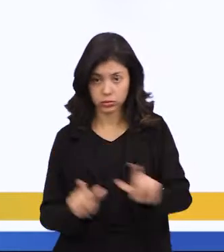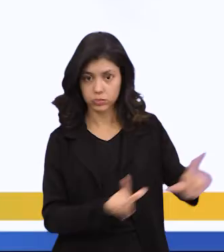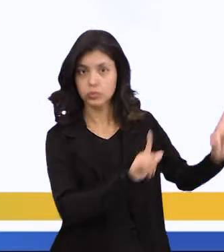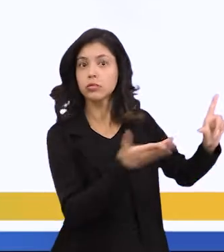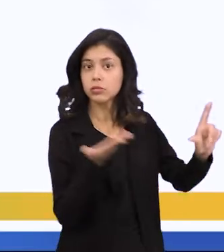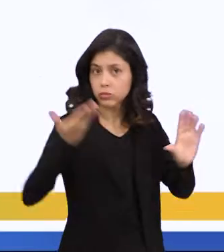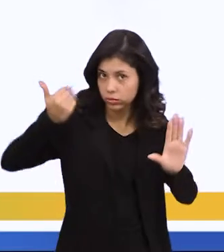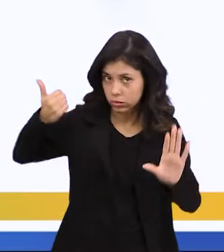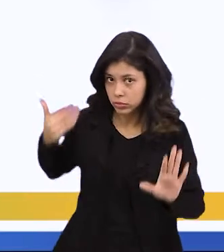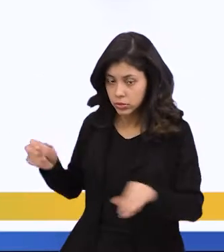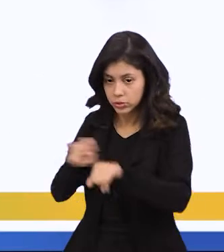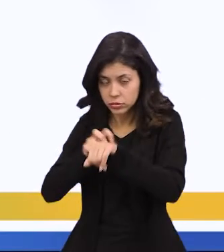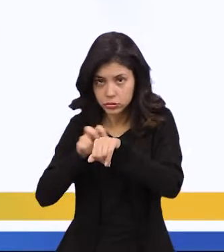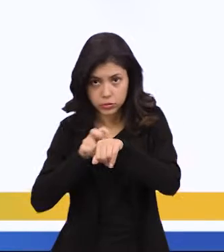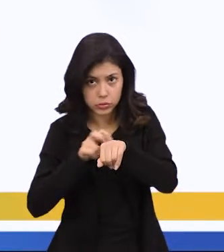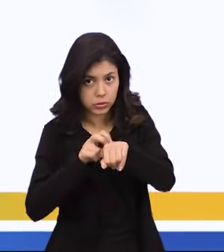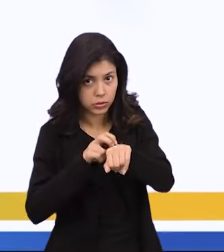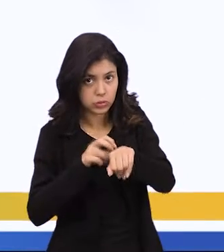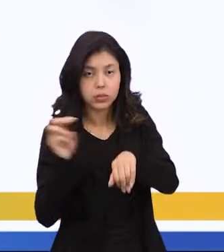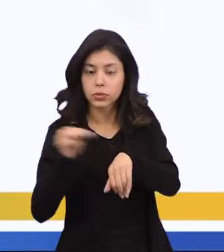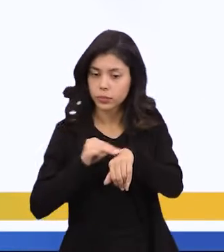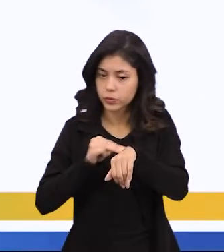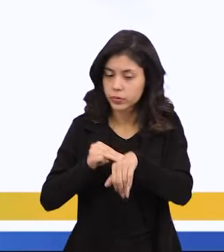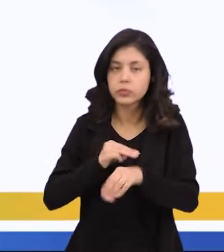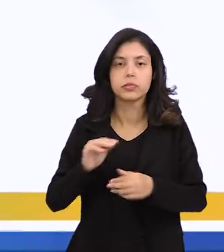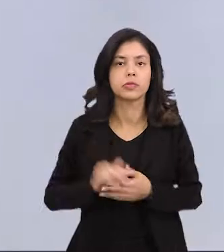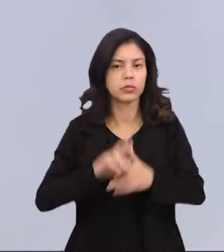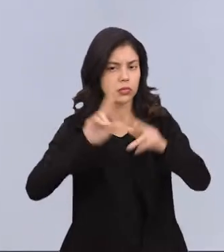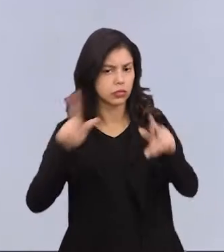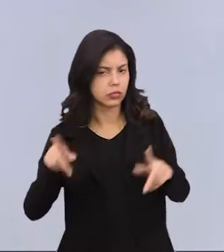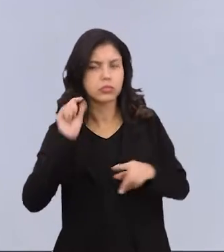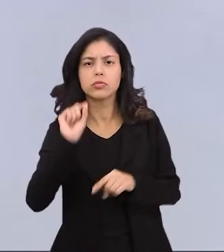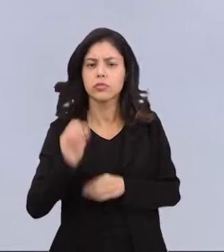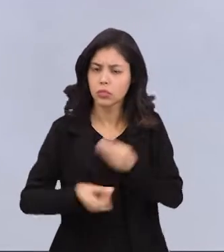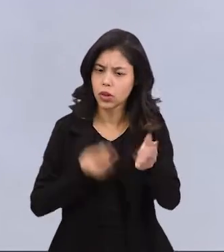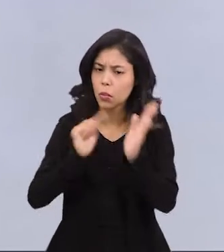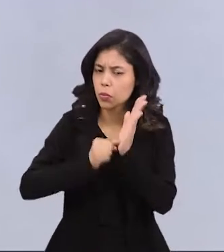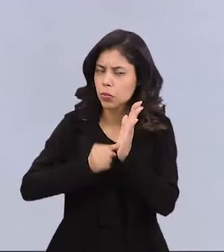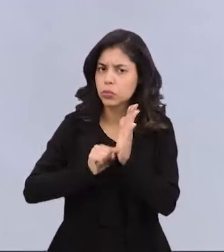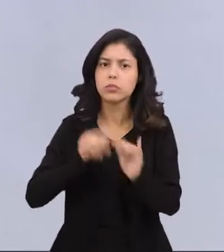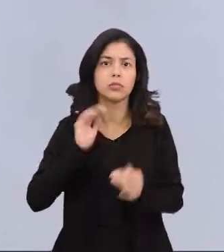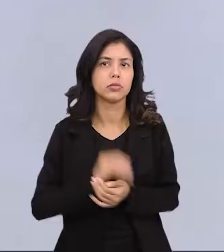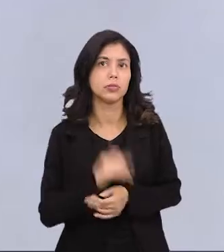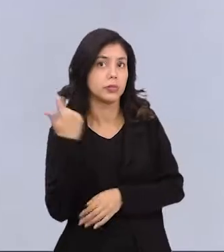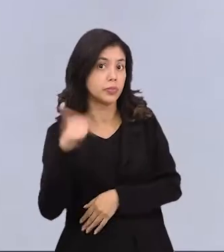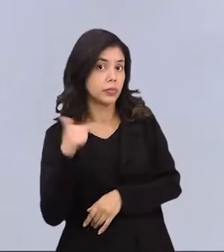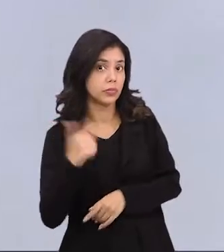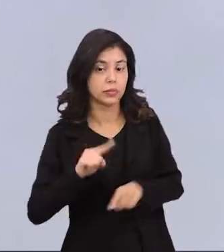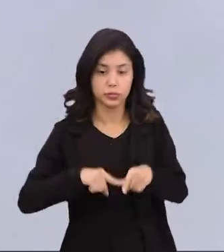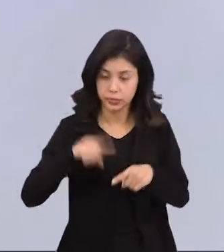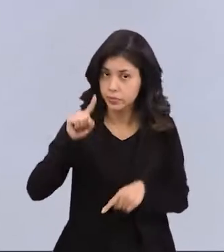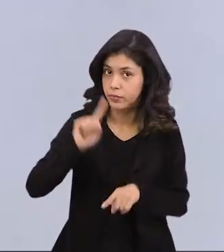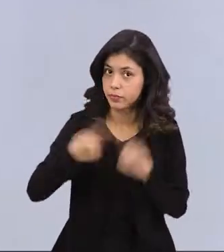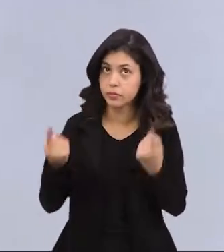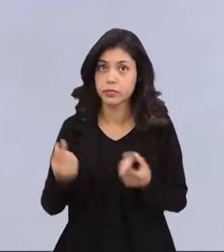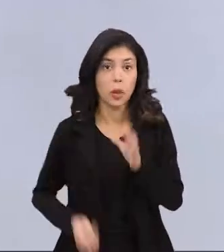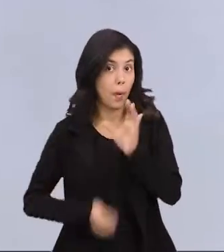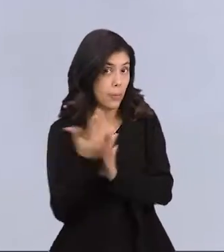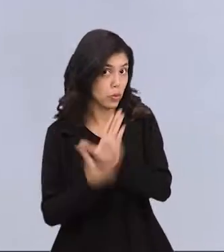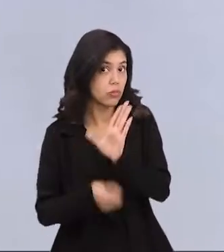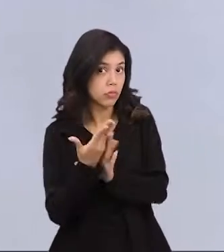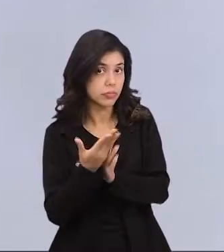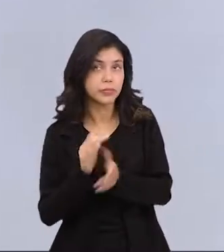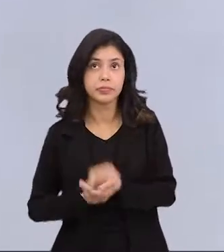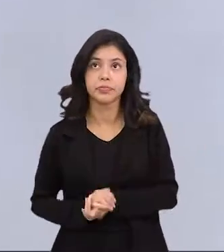anterior ali, a que ficou verdinha e a que ficou castanha, elas se diferenciaram ao ponto de não mais conseguirem se